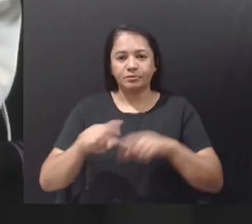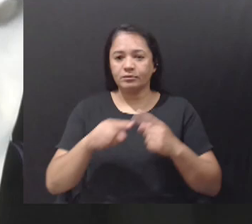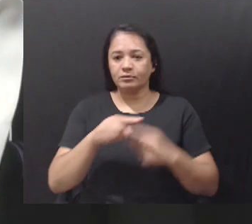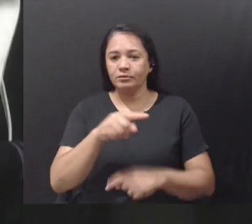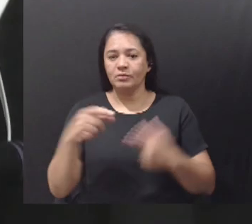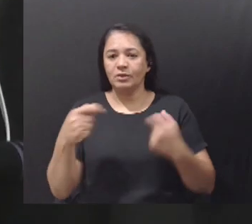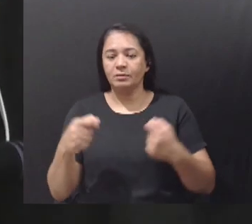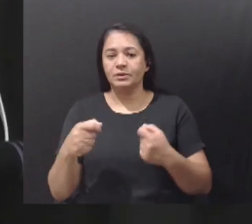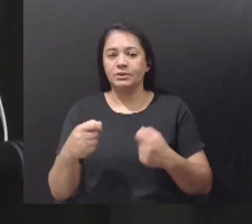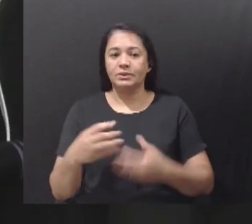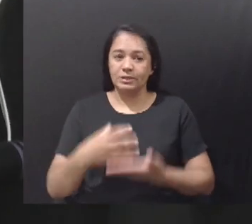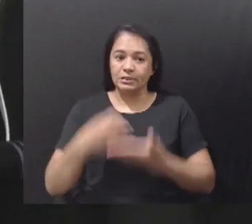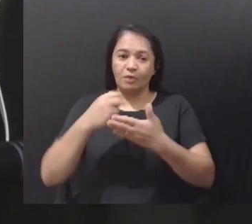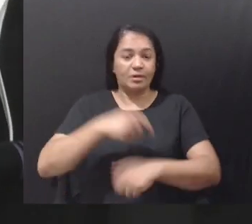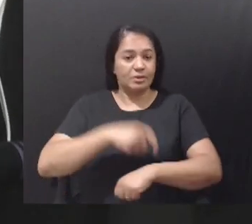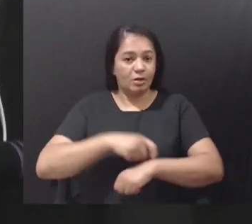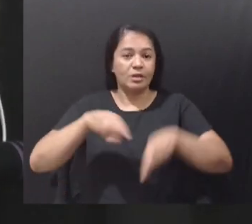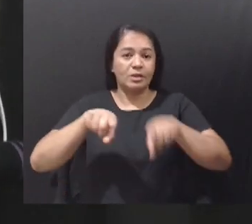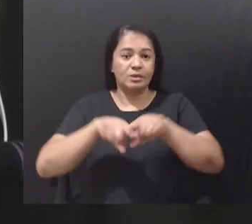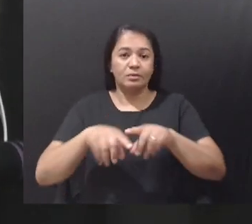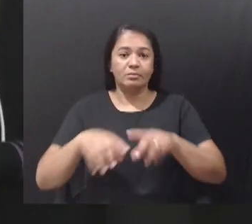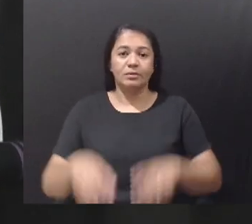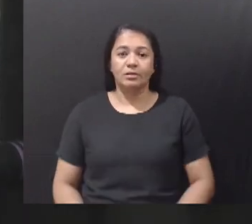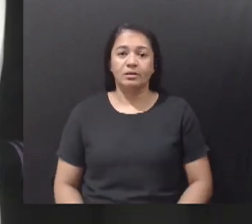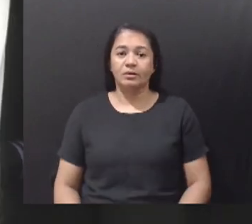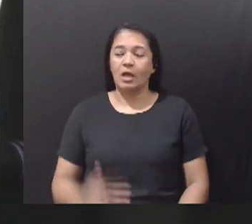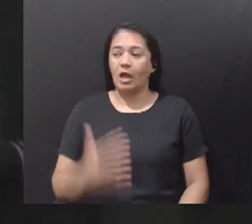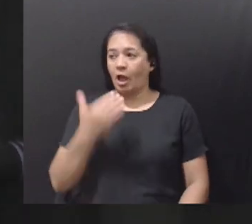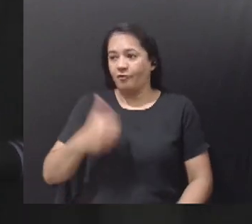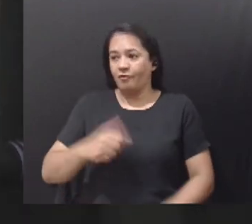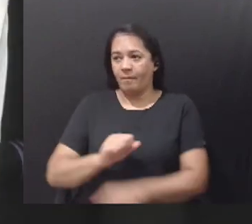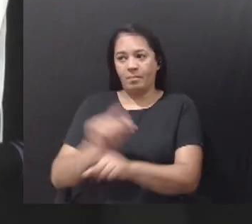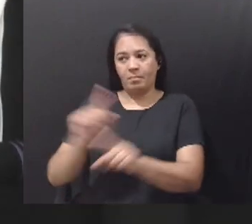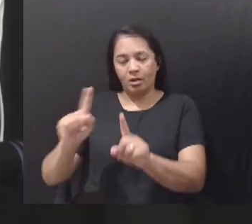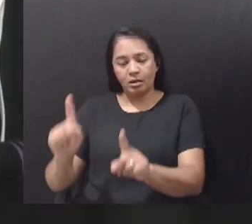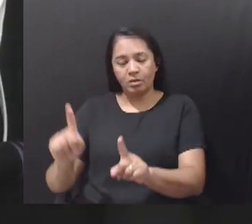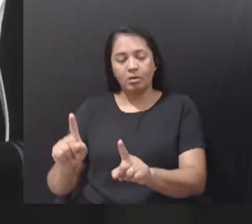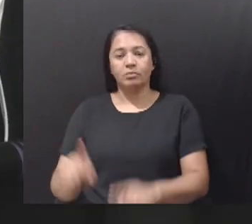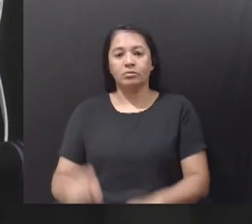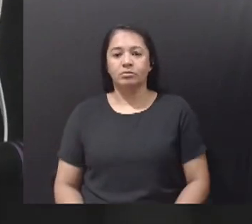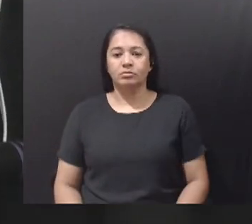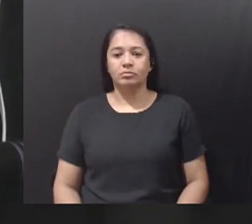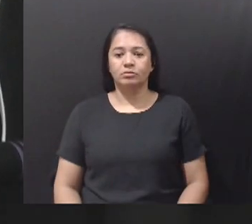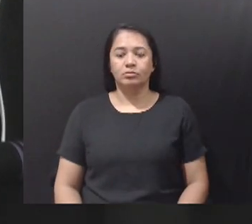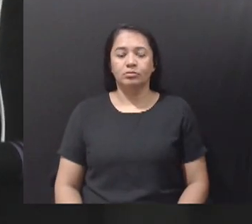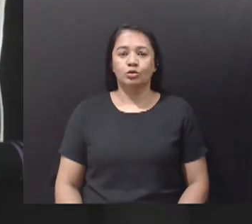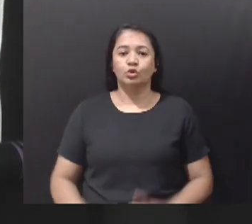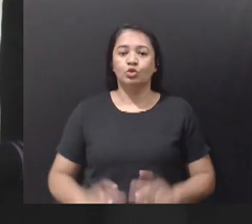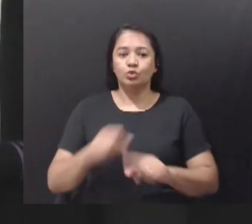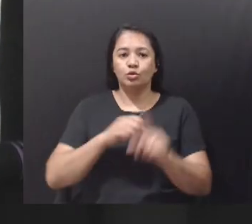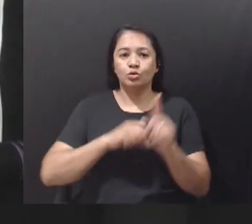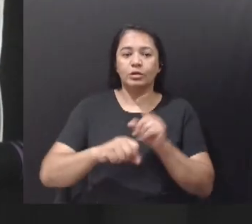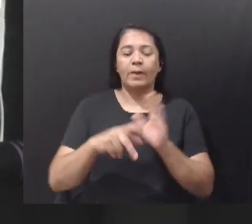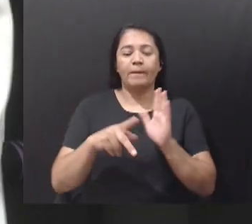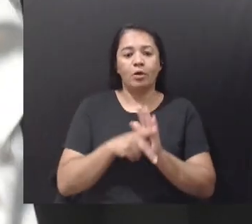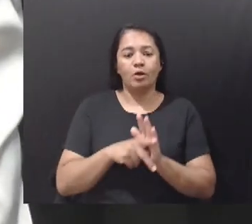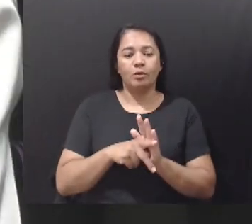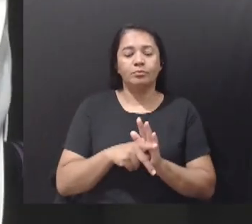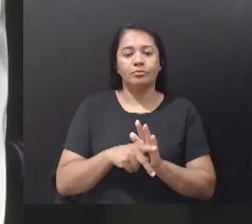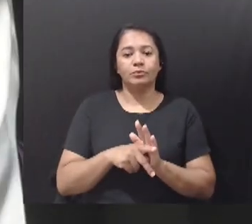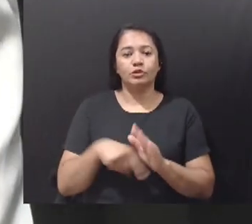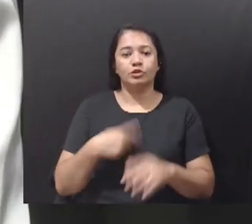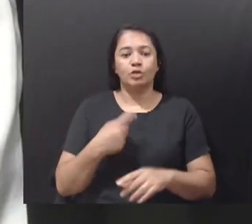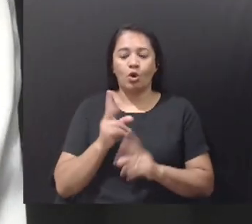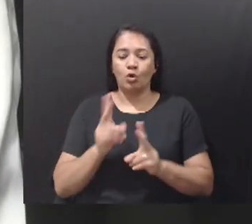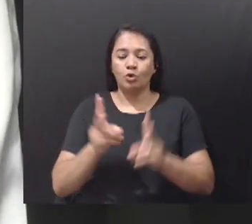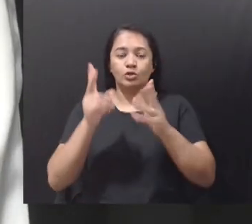hora. Então, tudo que passa... Fome não espera, né? Fome não espera. Tudo que passa do serviço social, nós continuamos atendendo. E depois, você mesma diz,